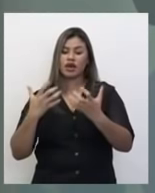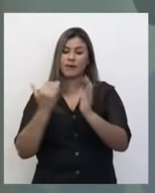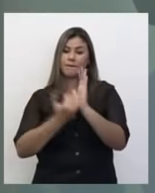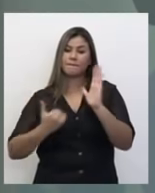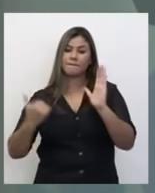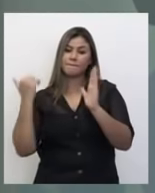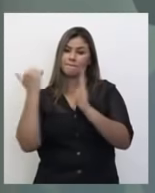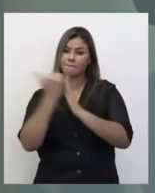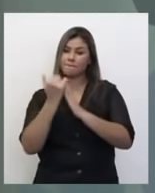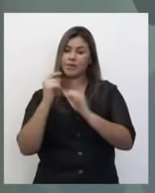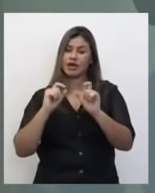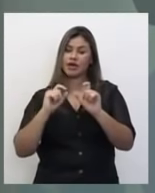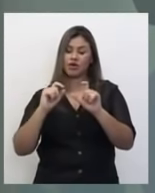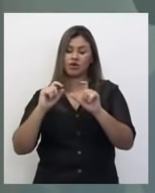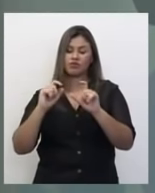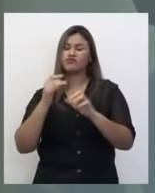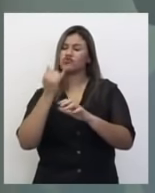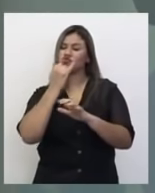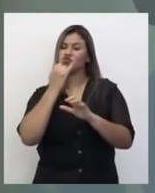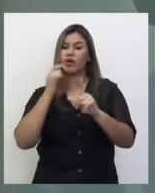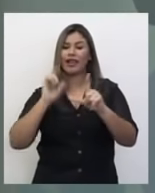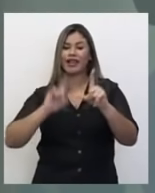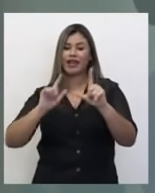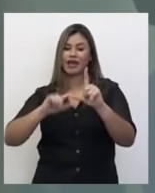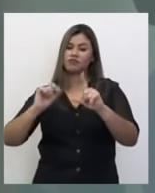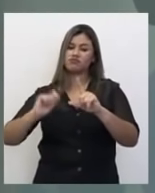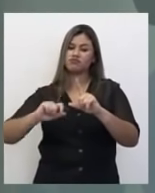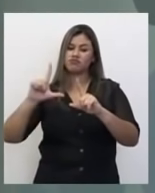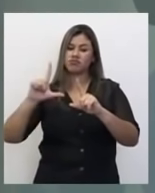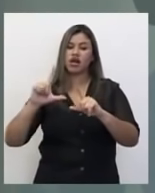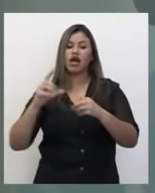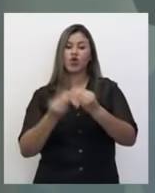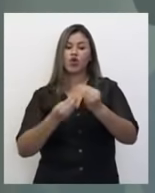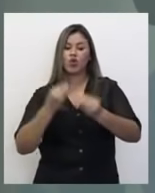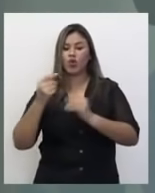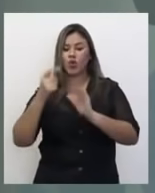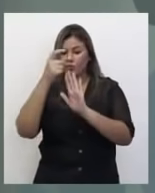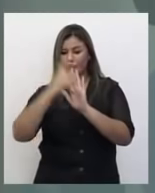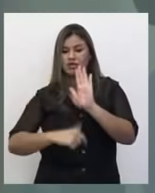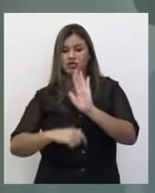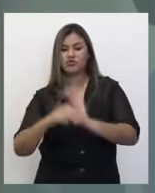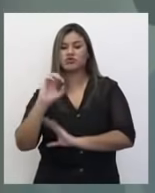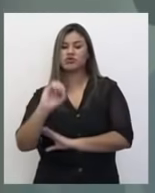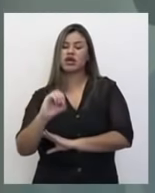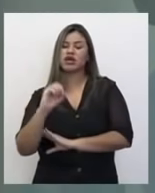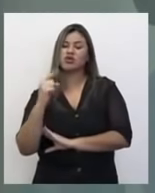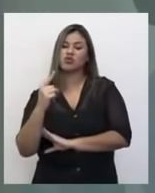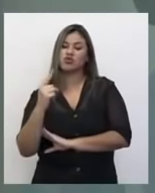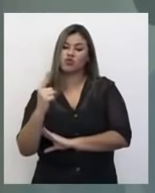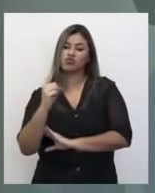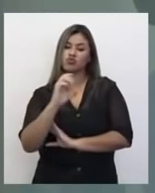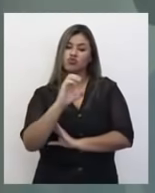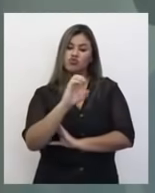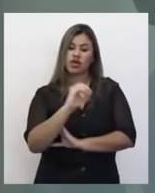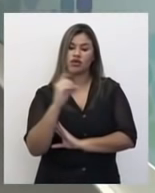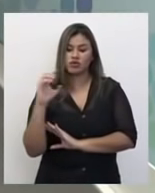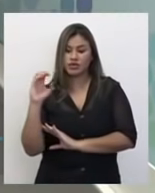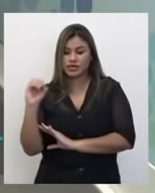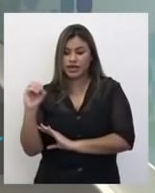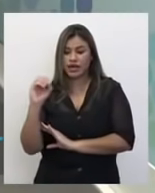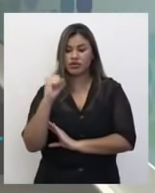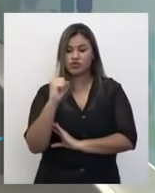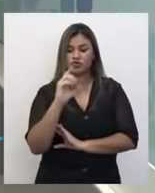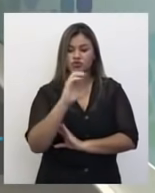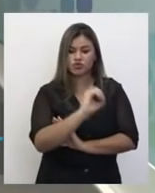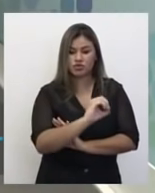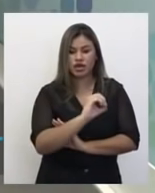tá? Então, maiúsculo eu vou colocar o quê? 0 1 0 E aqui eu já tenho uma representação binária de um